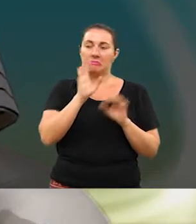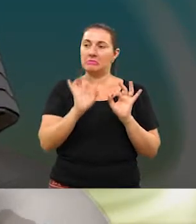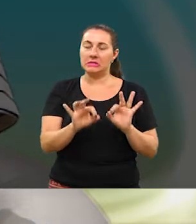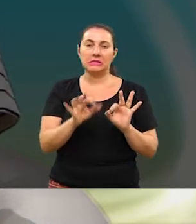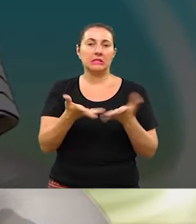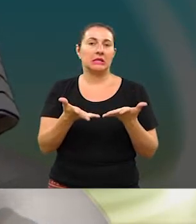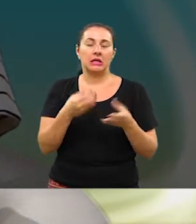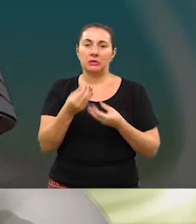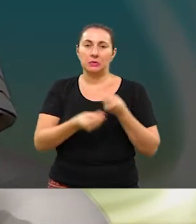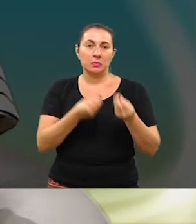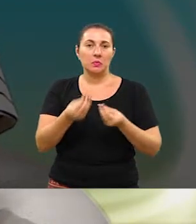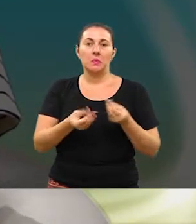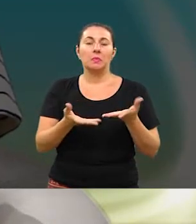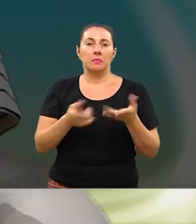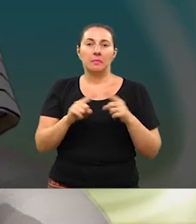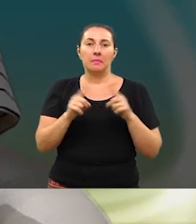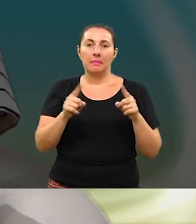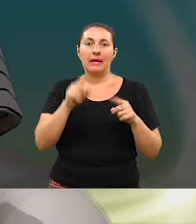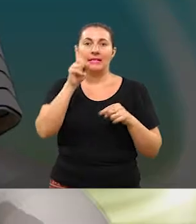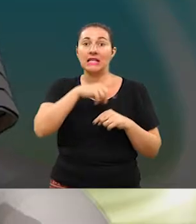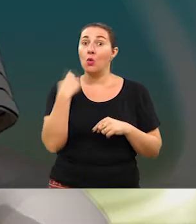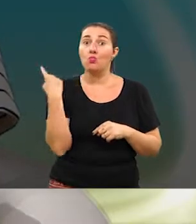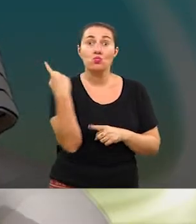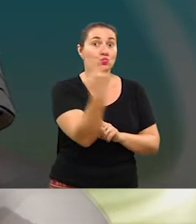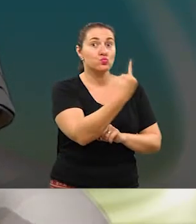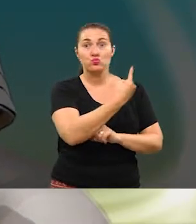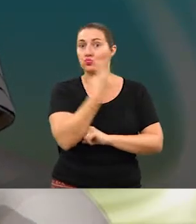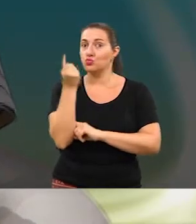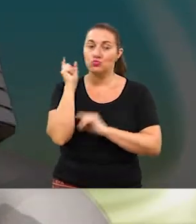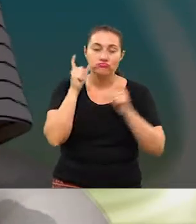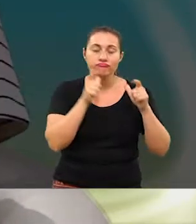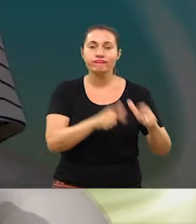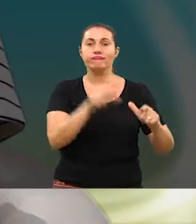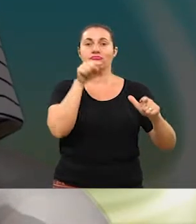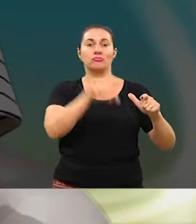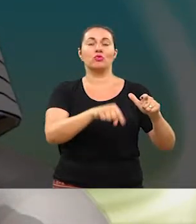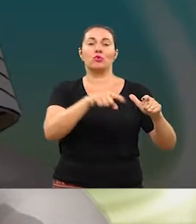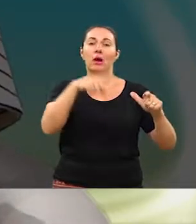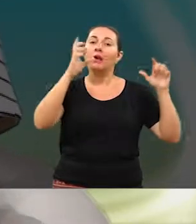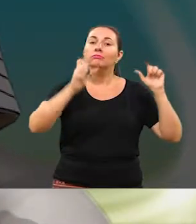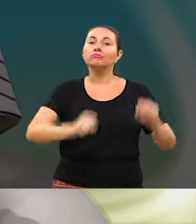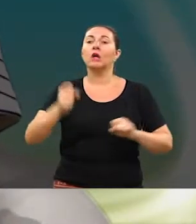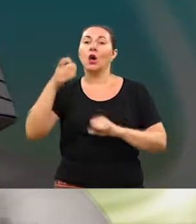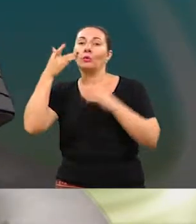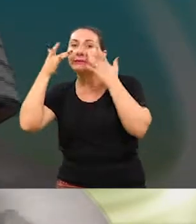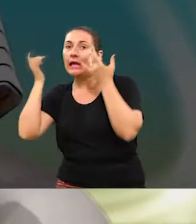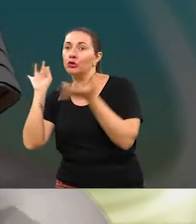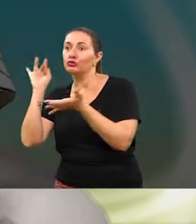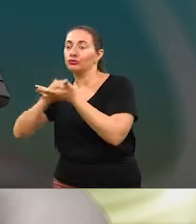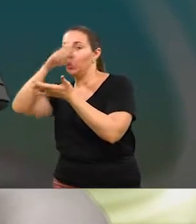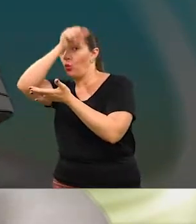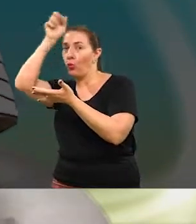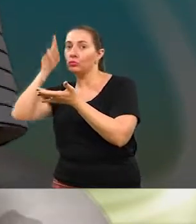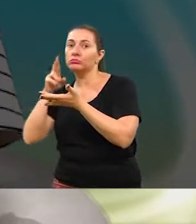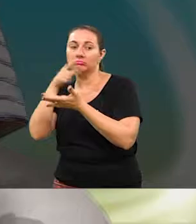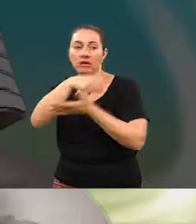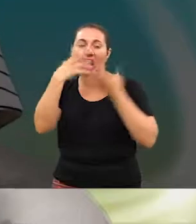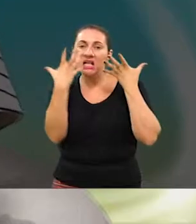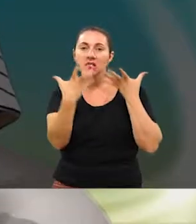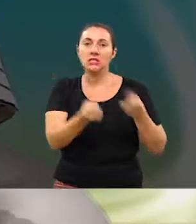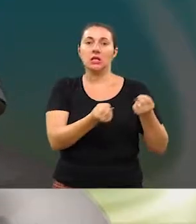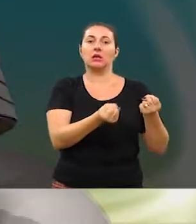lembro direito, assim, exatamente como que foi. Eu sei que é o único local que eles a maior escola de dança do mundo, né? A maior escola de